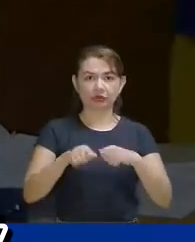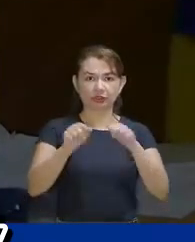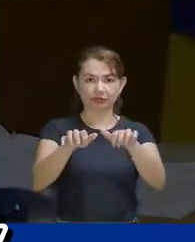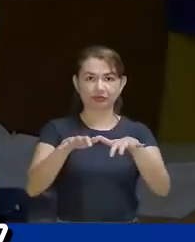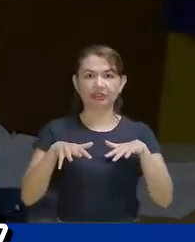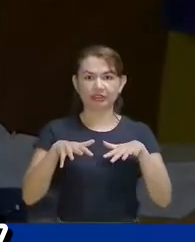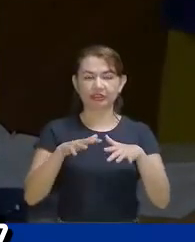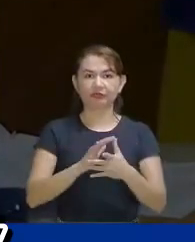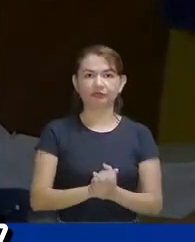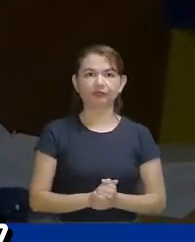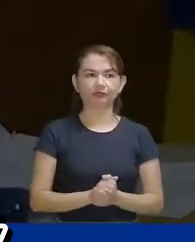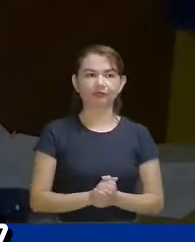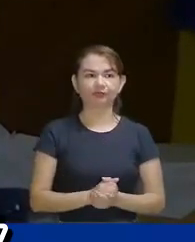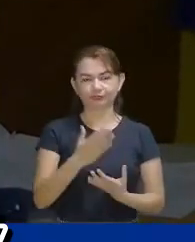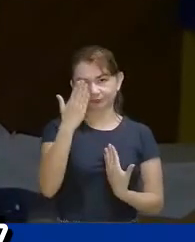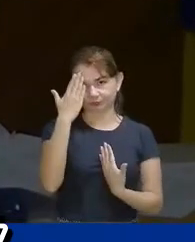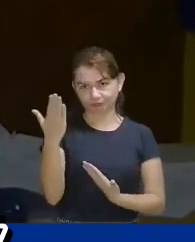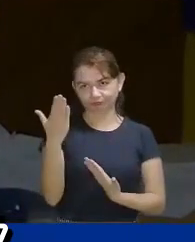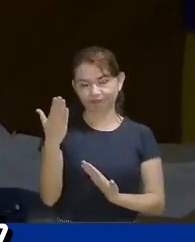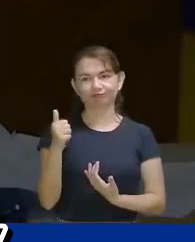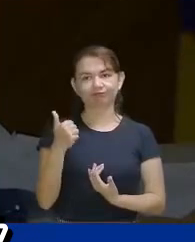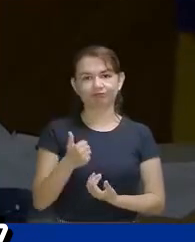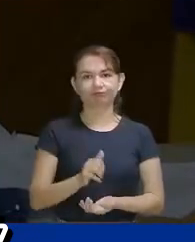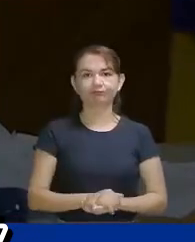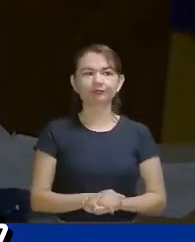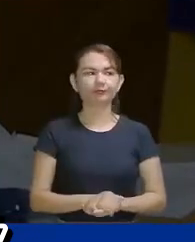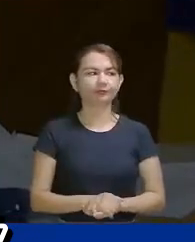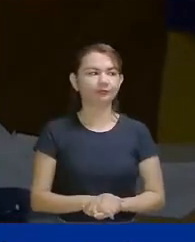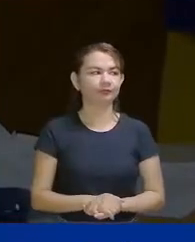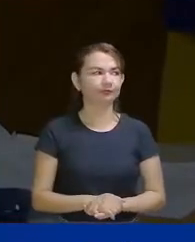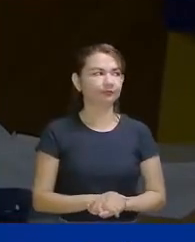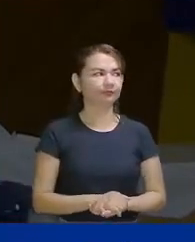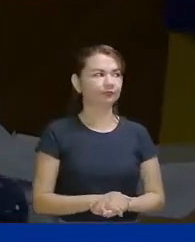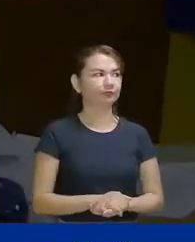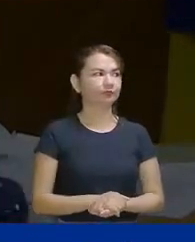tá bom? Mas obrigado mesmo por tudo aí.